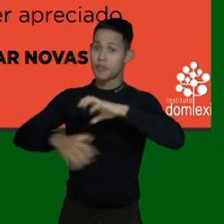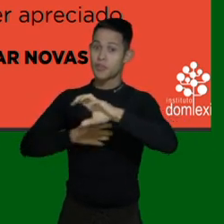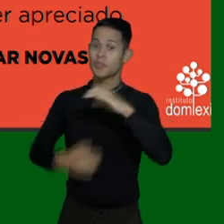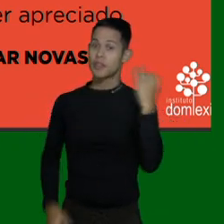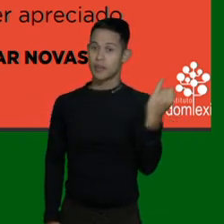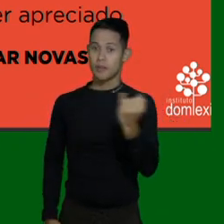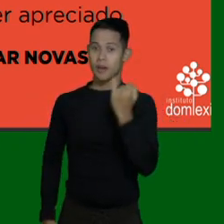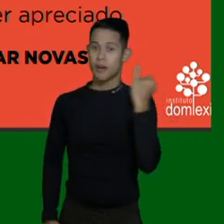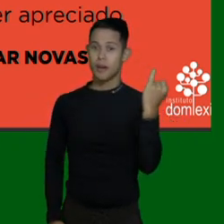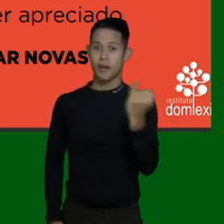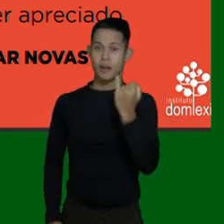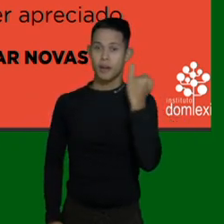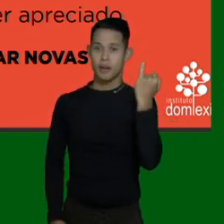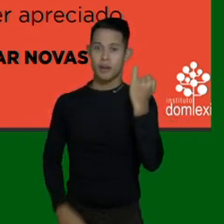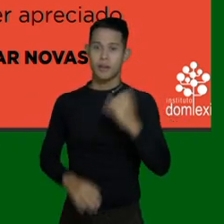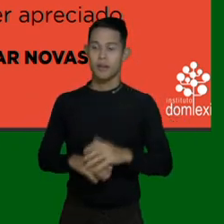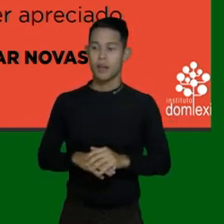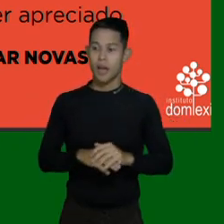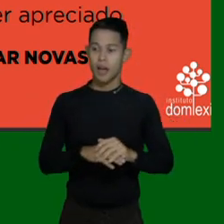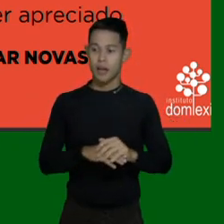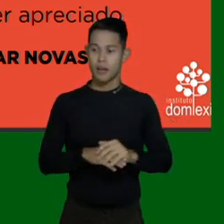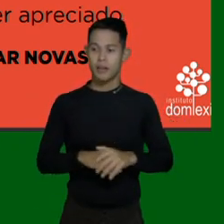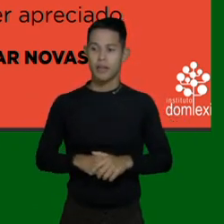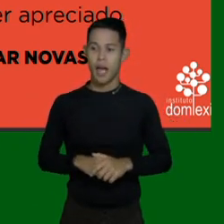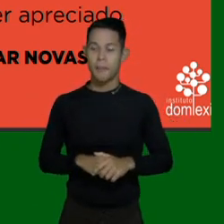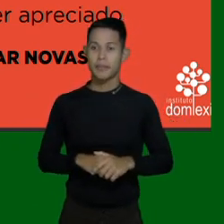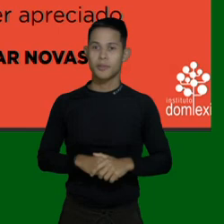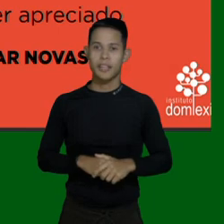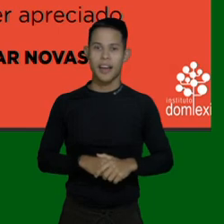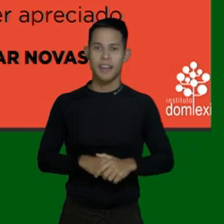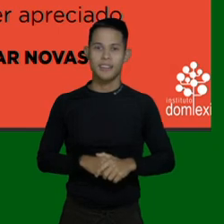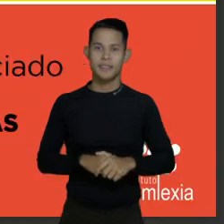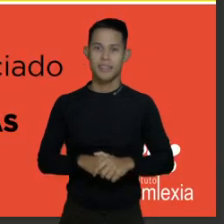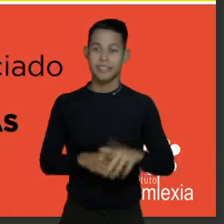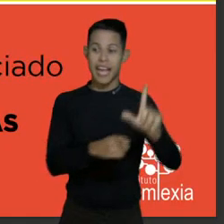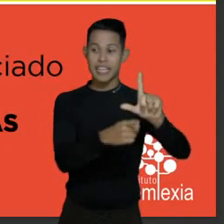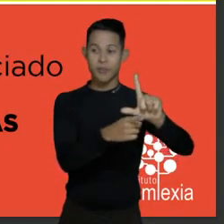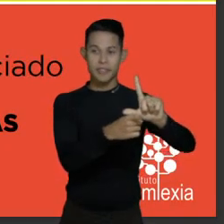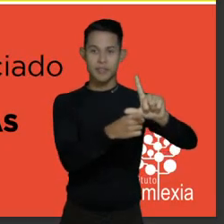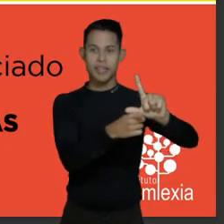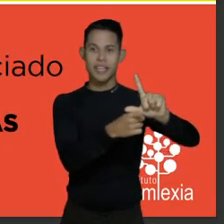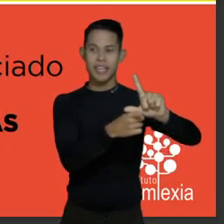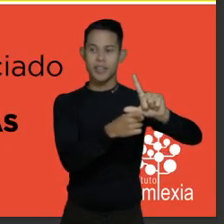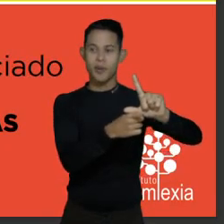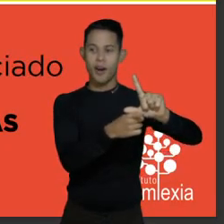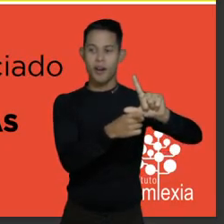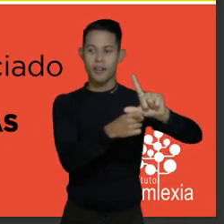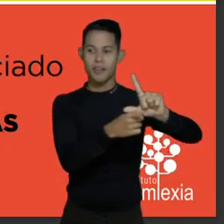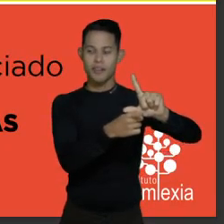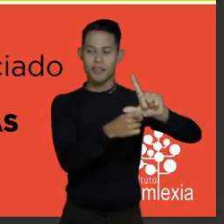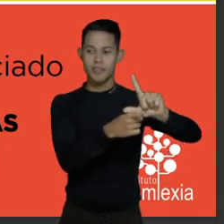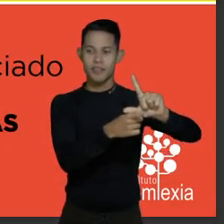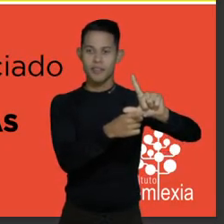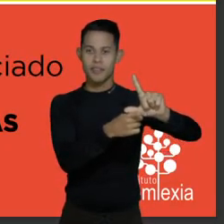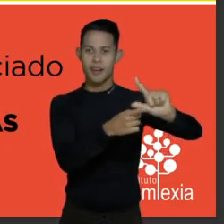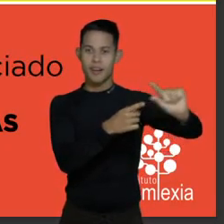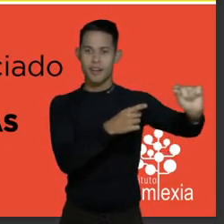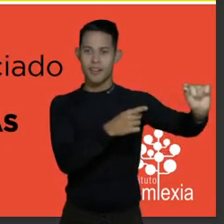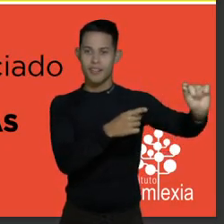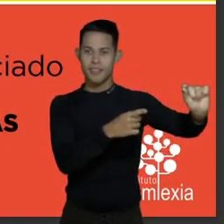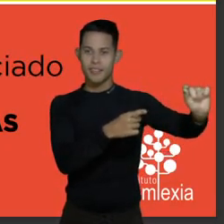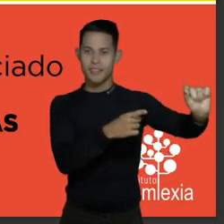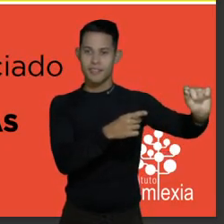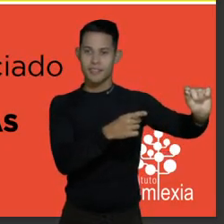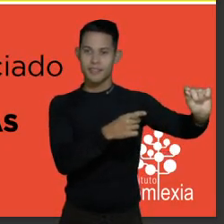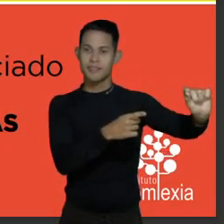questão do afeto é a valorização a gente ainda avalia todos